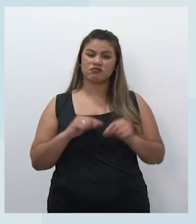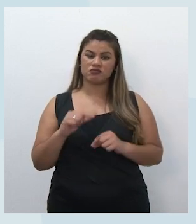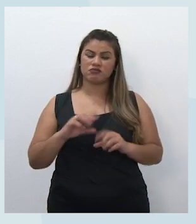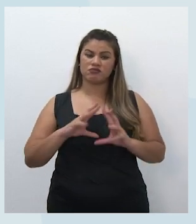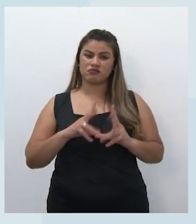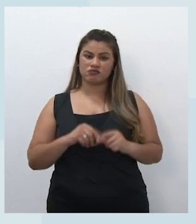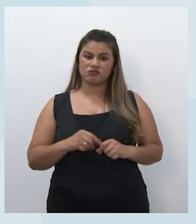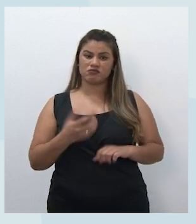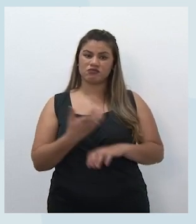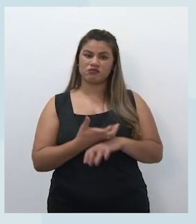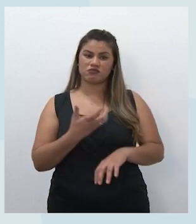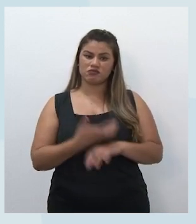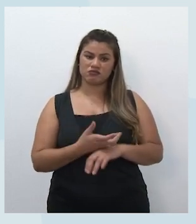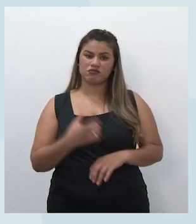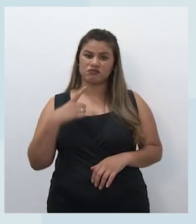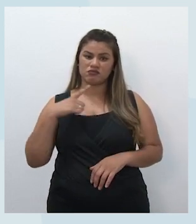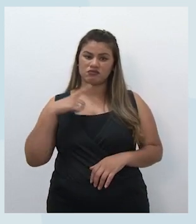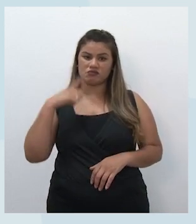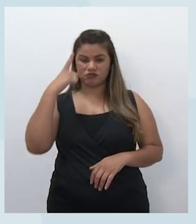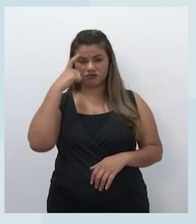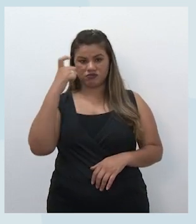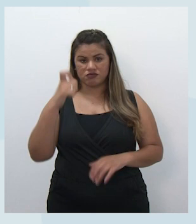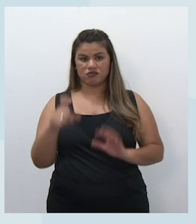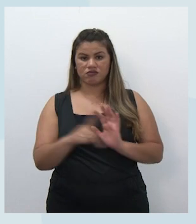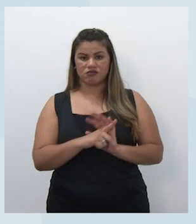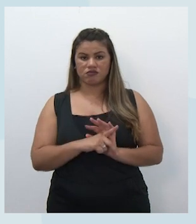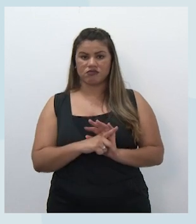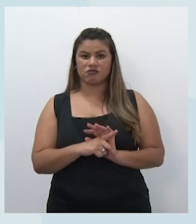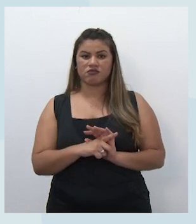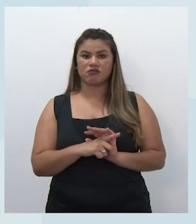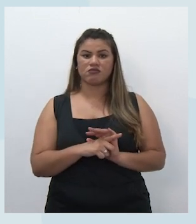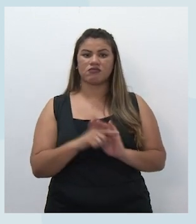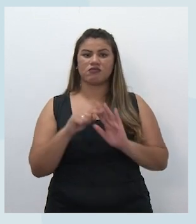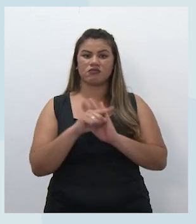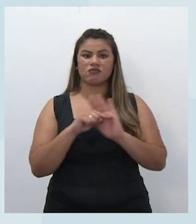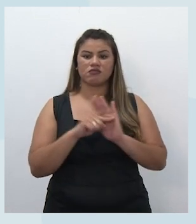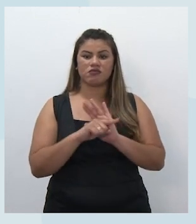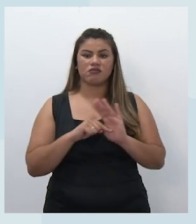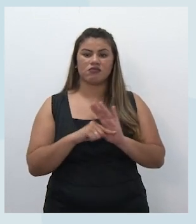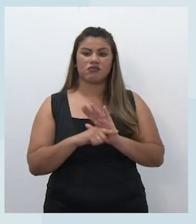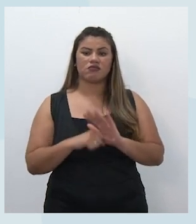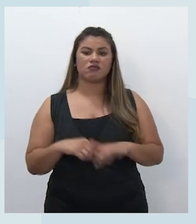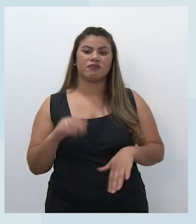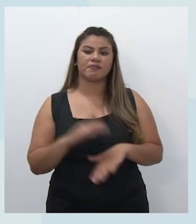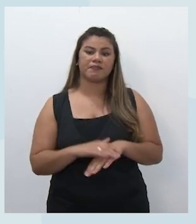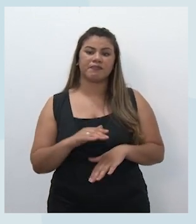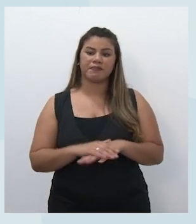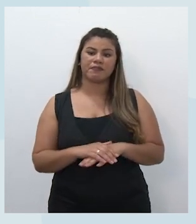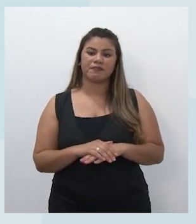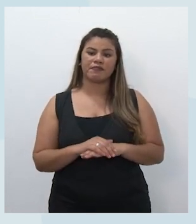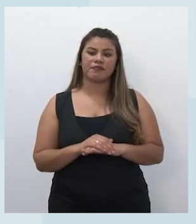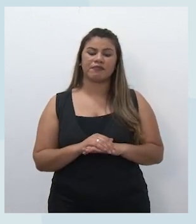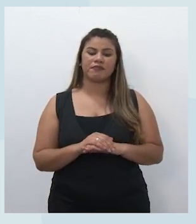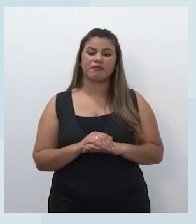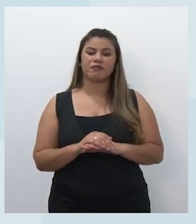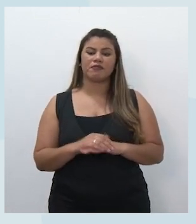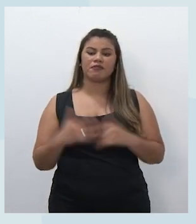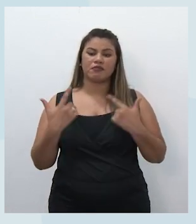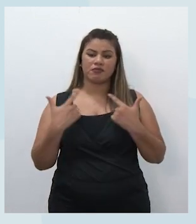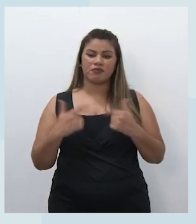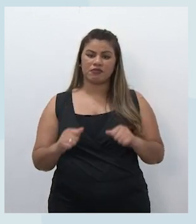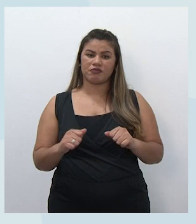vão trabalhar com essa ideia, né? De analisar como é que funcionam as linguagens, né?